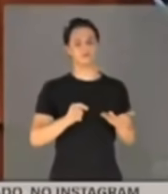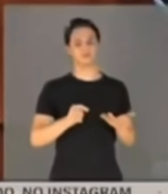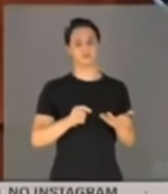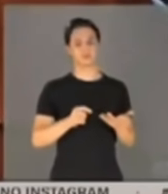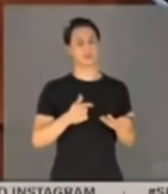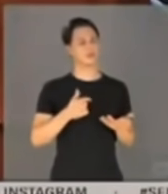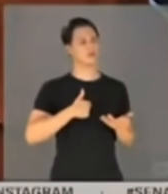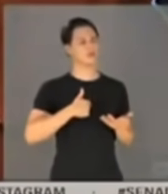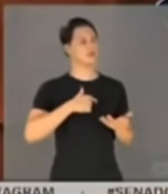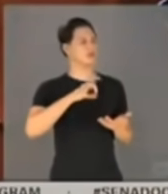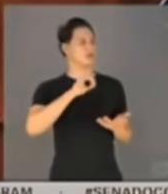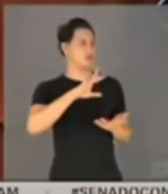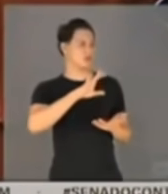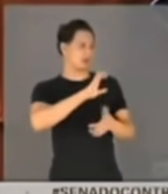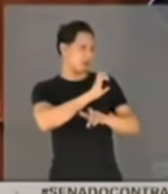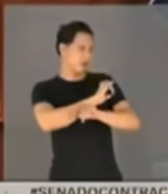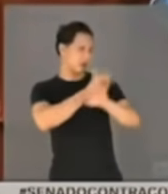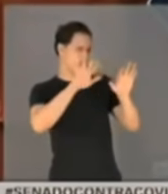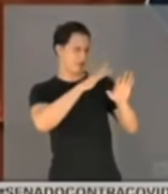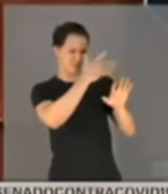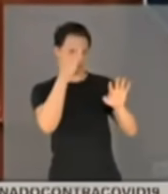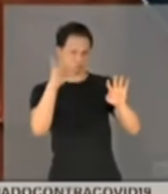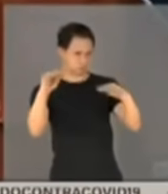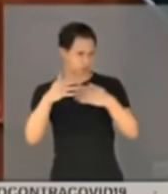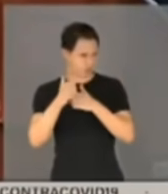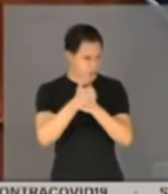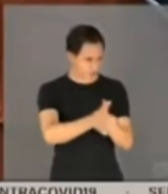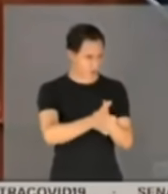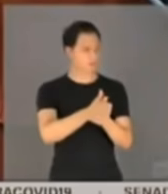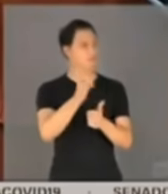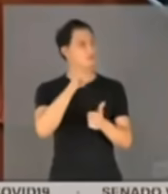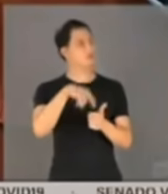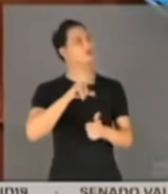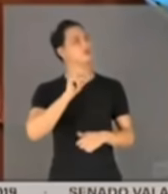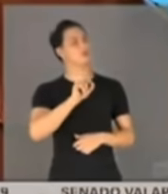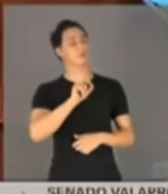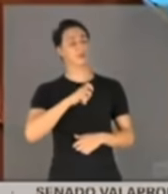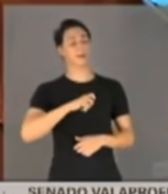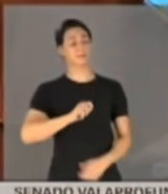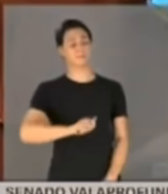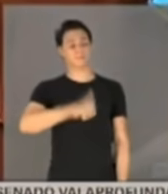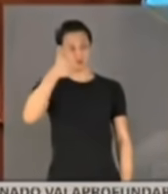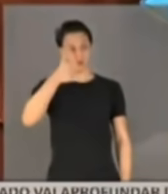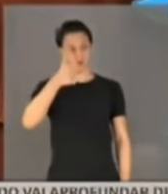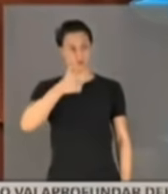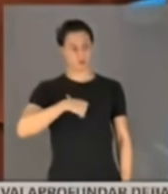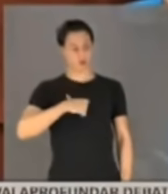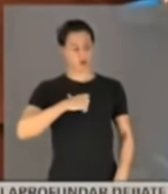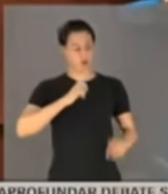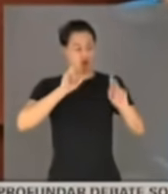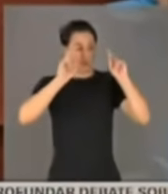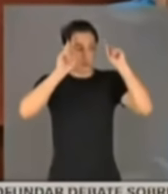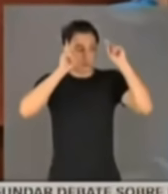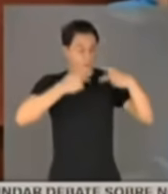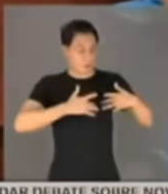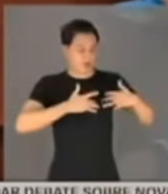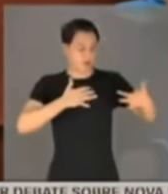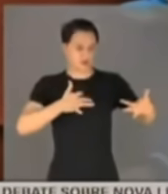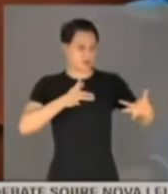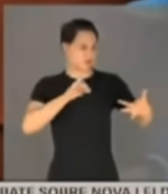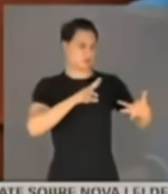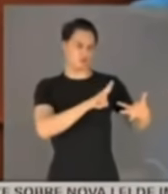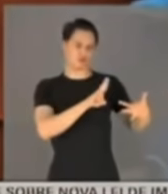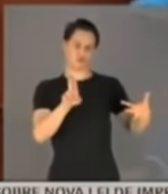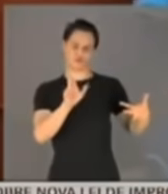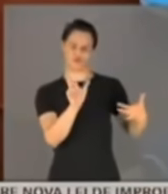Eu quero só deixar claro para quem acompanha aqui. Primeiro, que o humanitário só está no nome, no cabeçalho da mensagem. Não tem